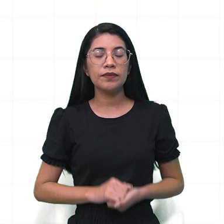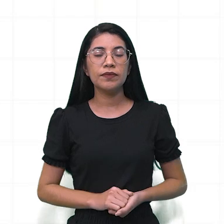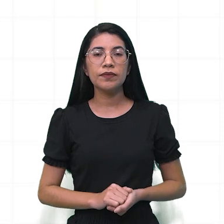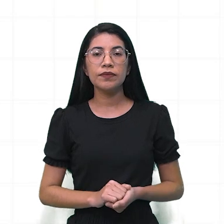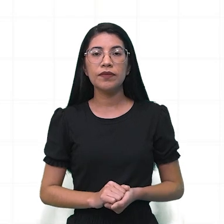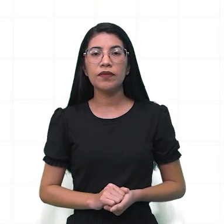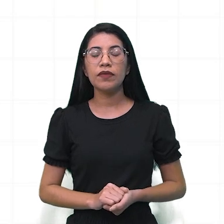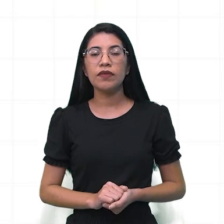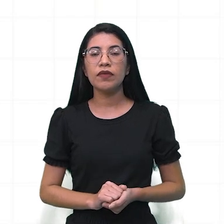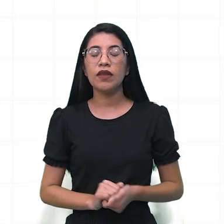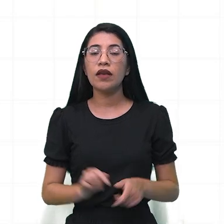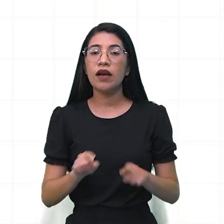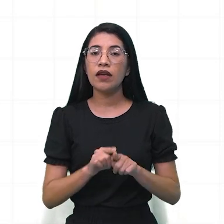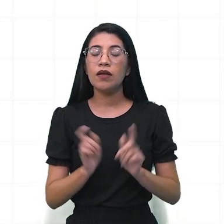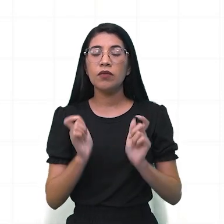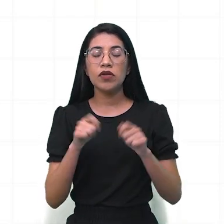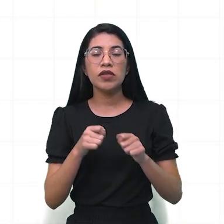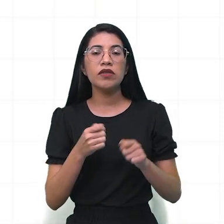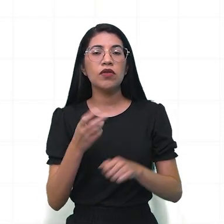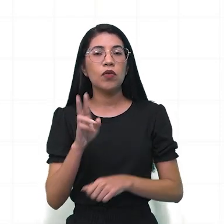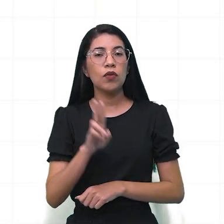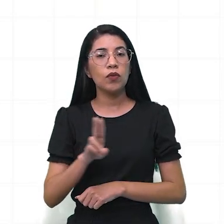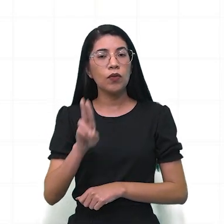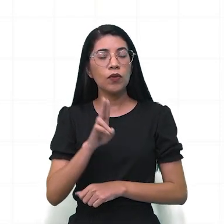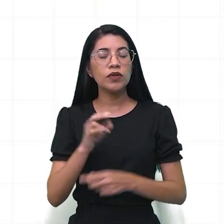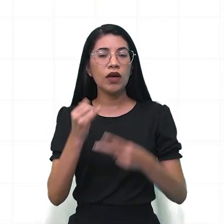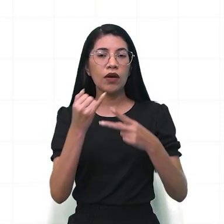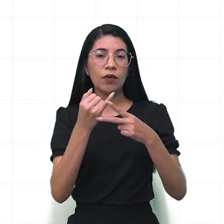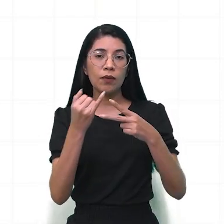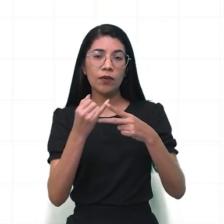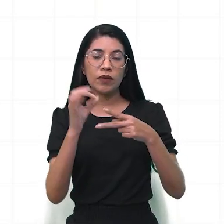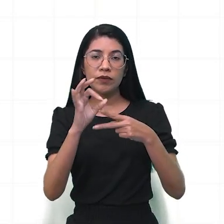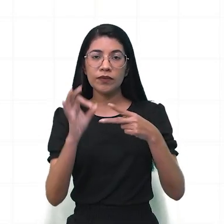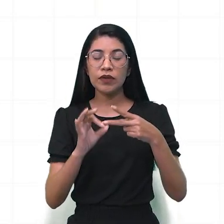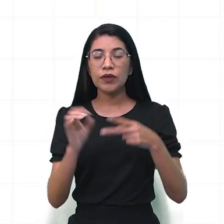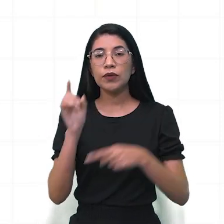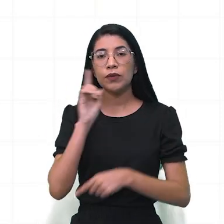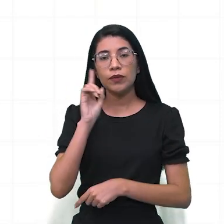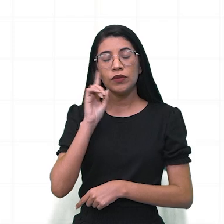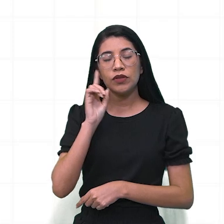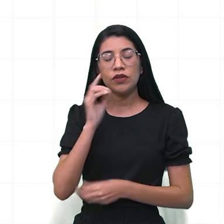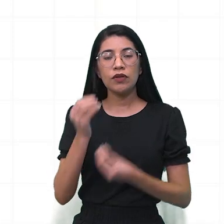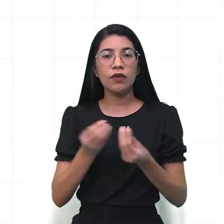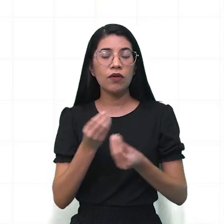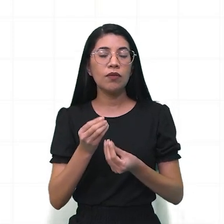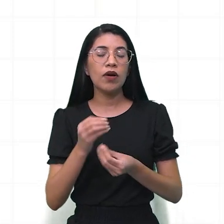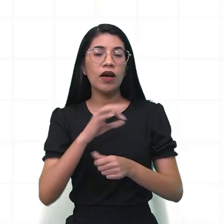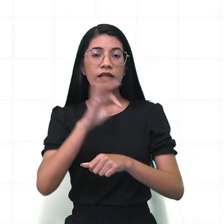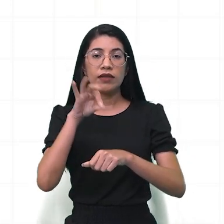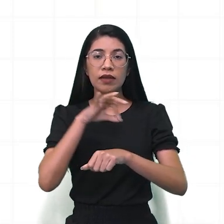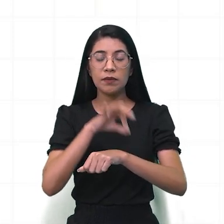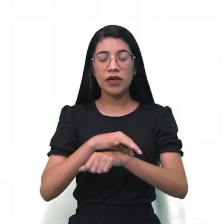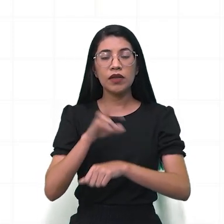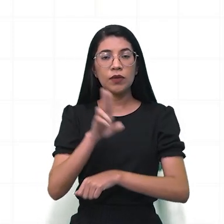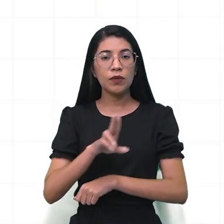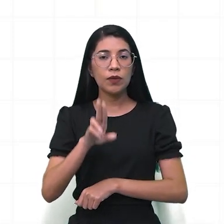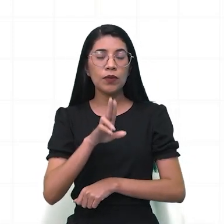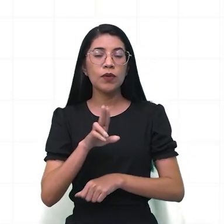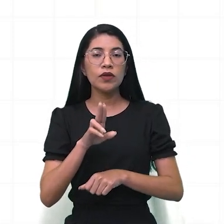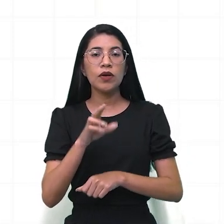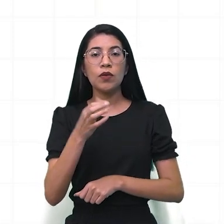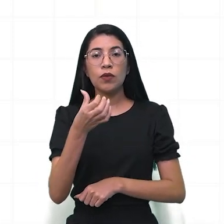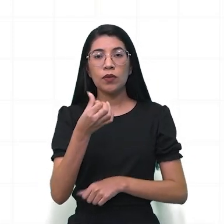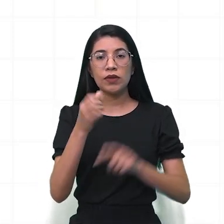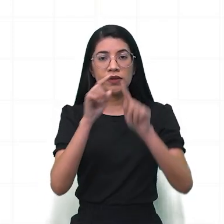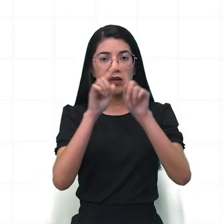É comum o uso de polígonos regulares no cotidiano. Então, as abelhas utilizam-se dos